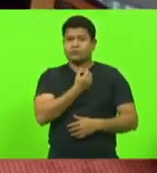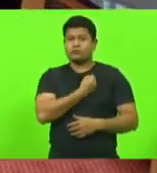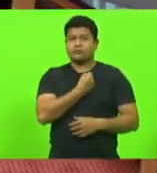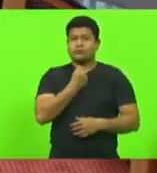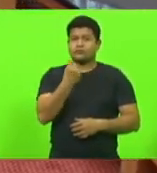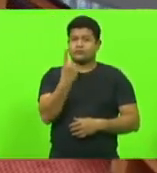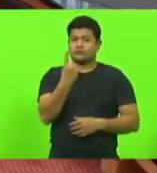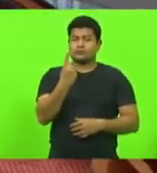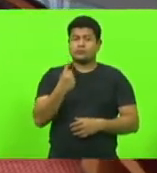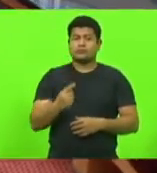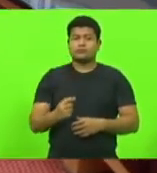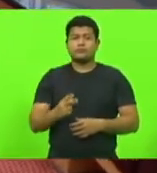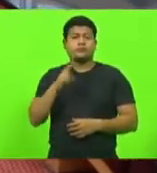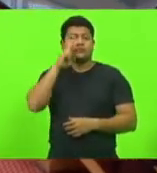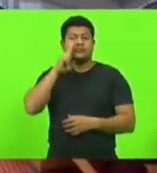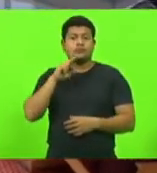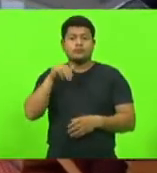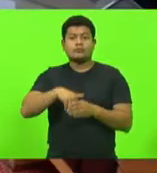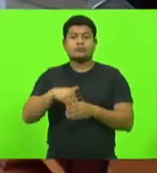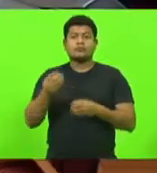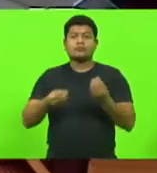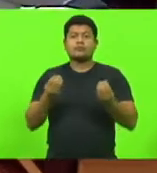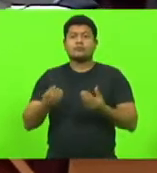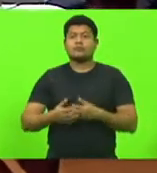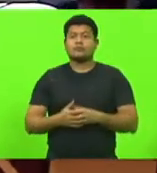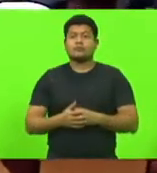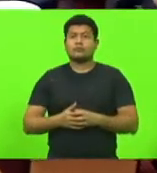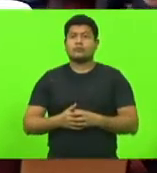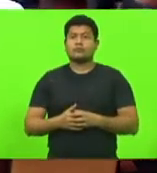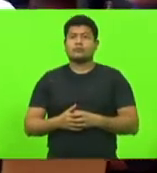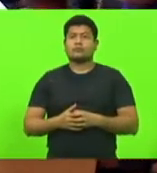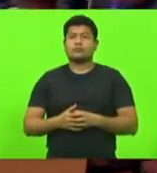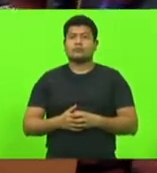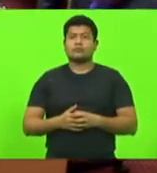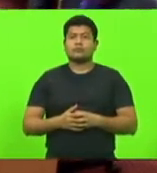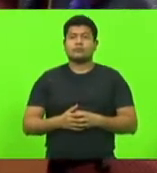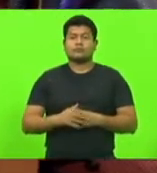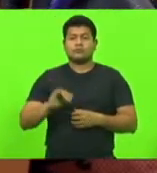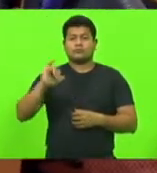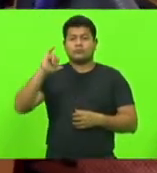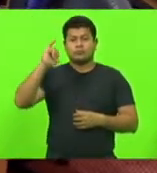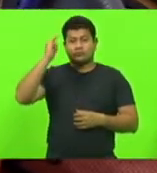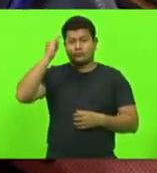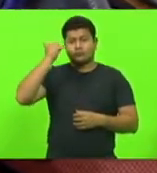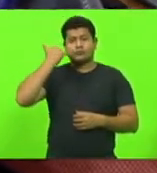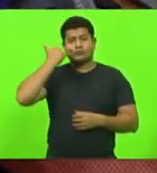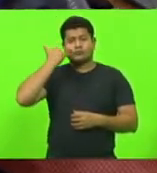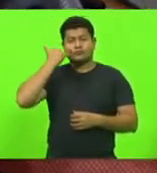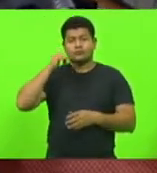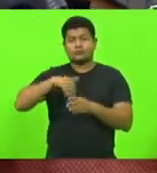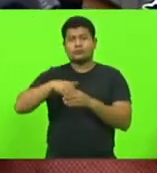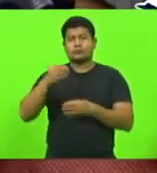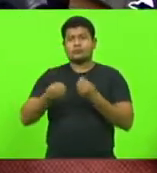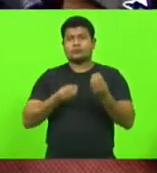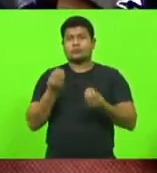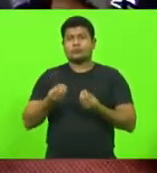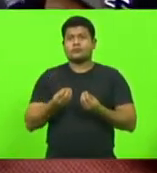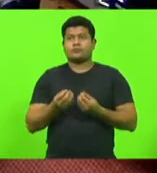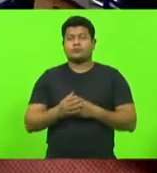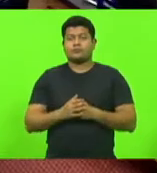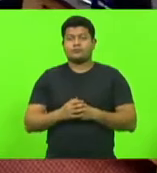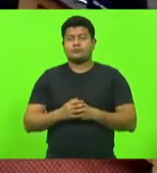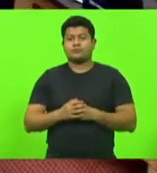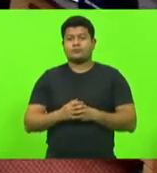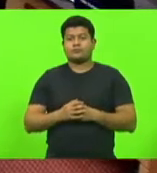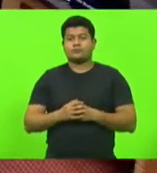vota deputado Ivan Nats? Como vota deputado Gessé Lopes? Como vota